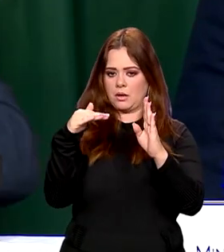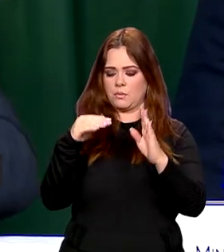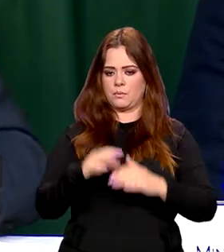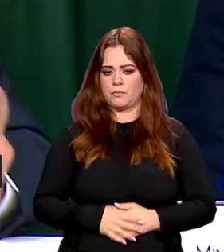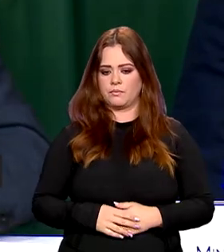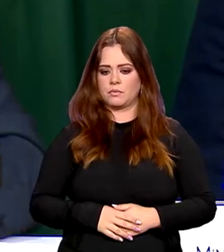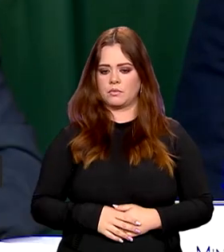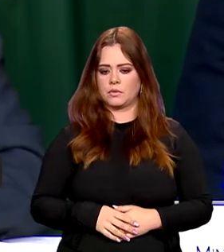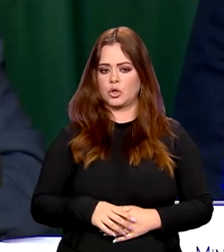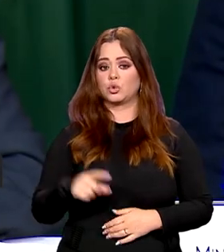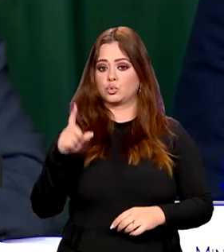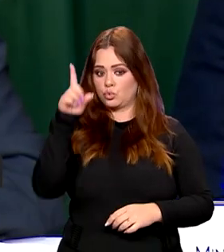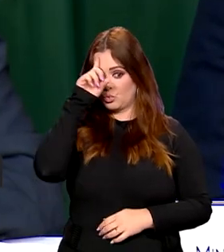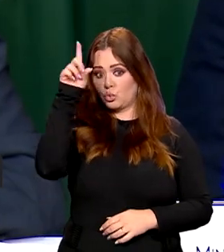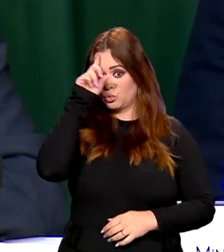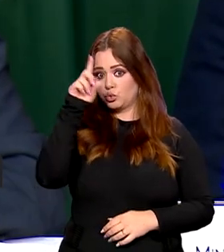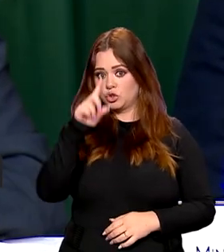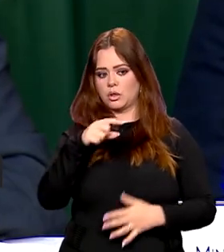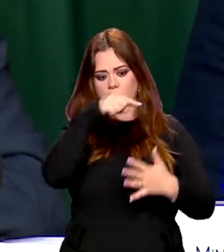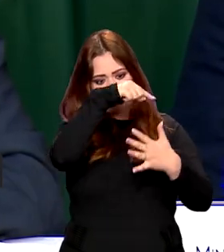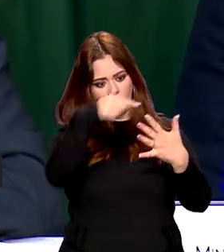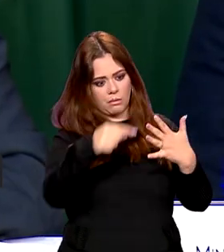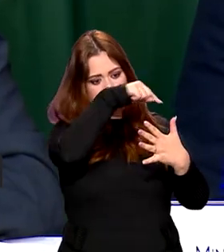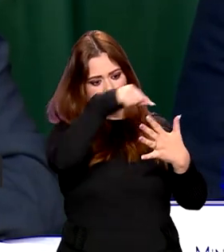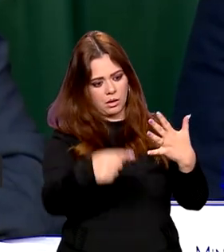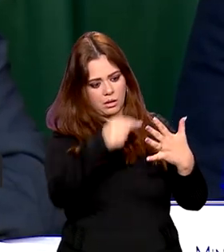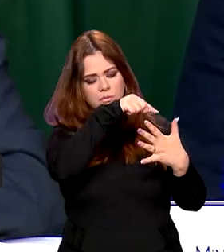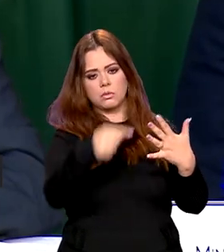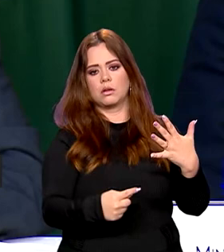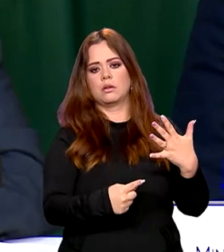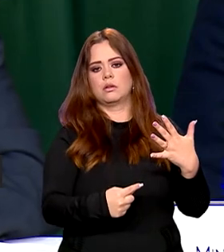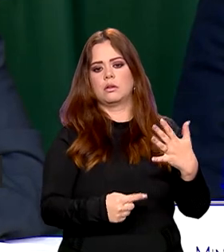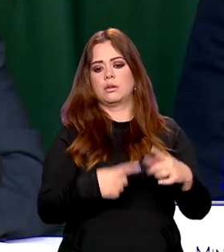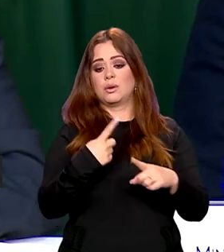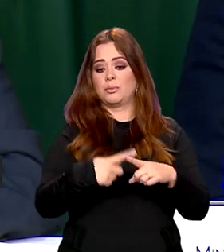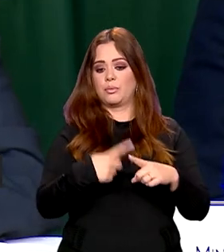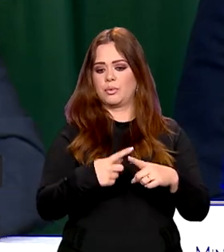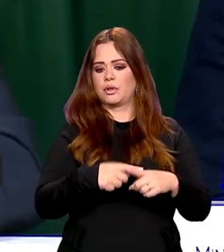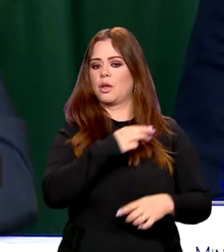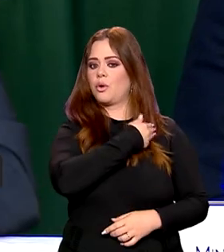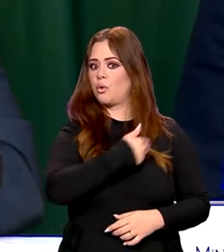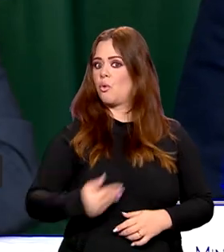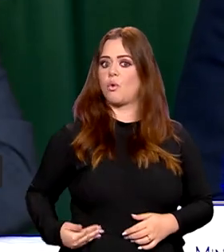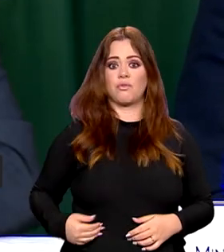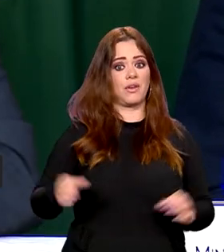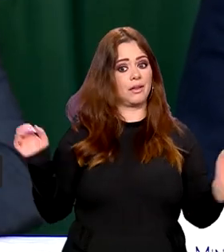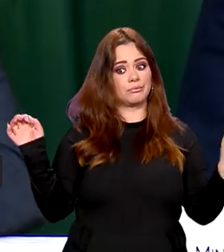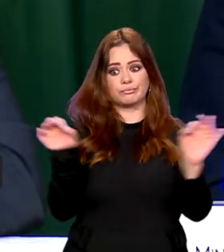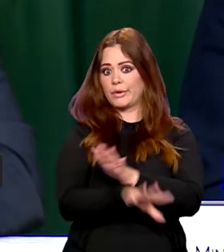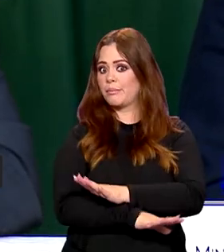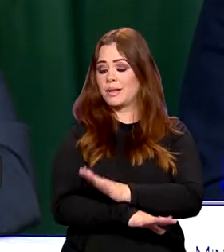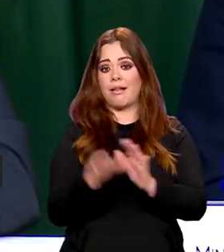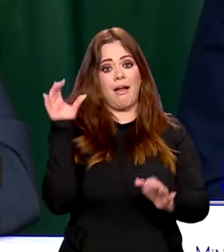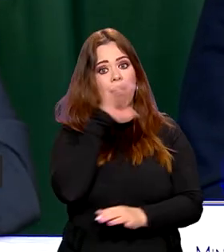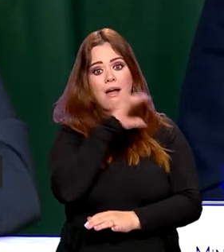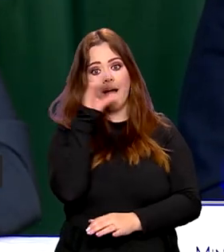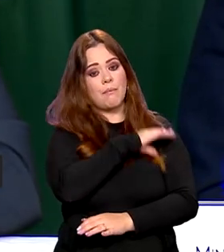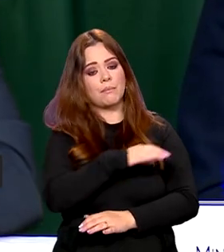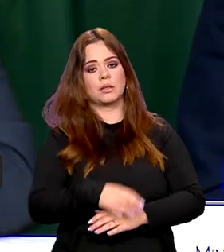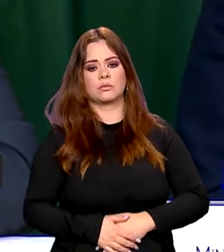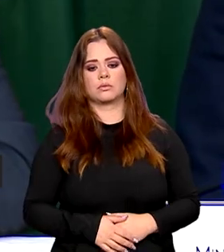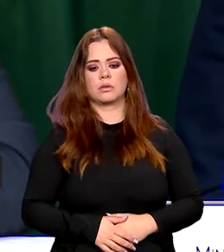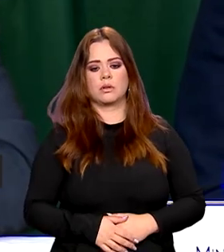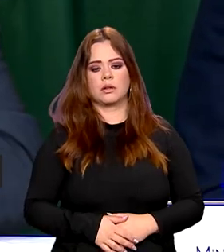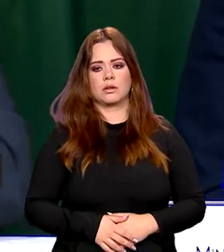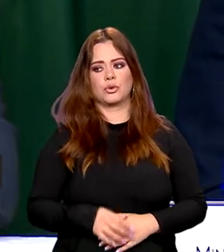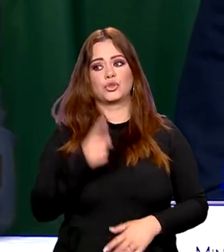3 anos, eu conto todo dia. Porque o mandato da gente acaba logo, é rápido quando a gente está no governo. Quem deve estar